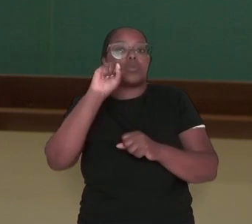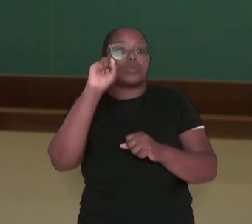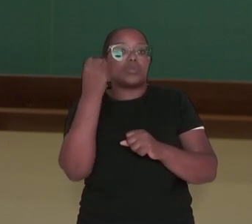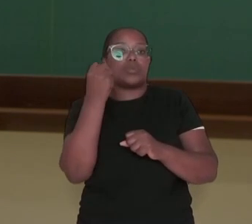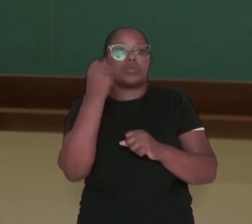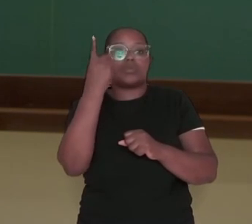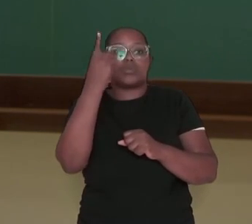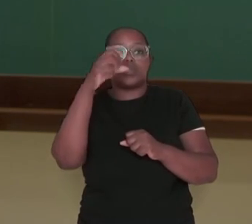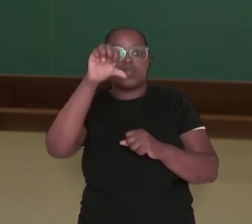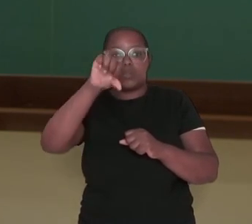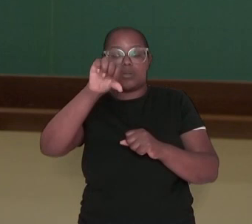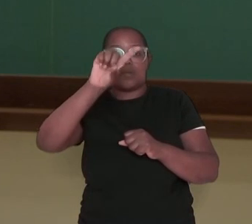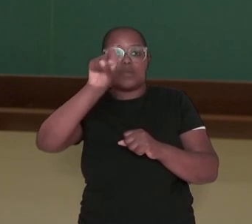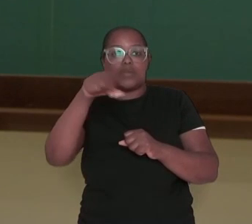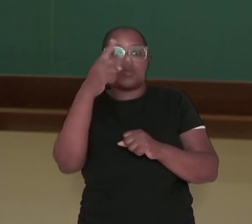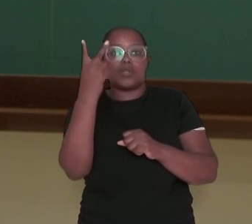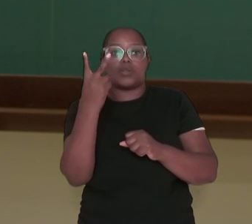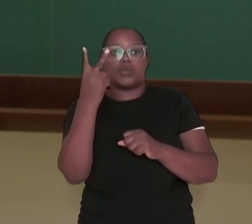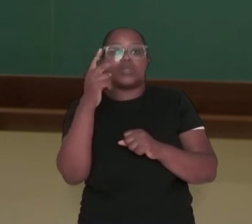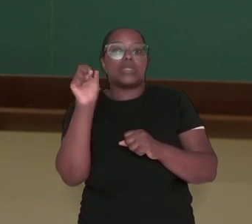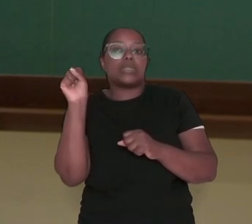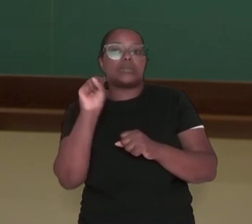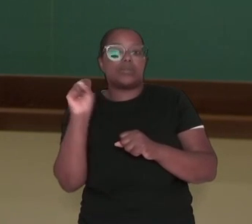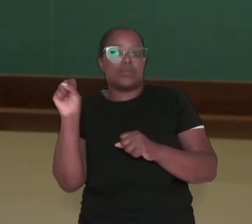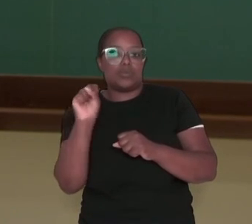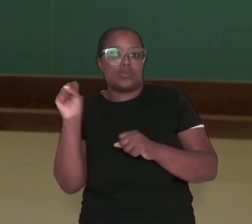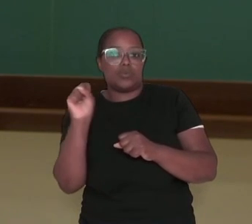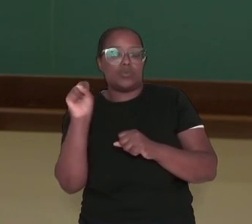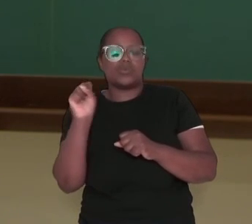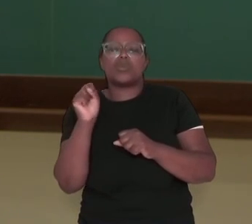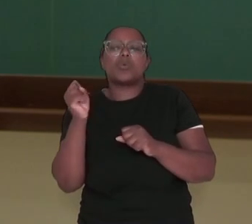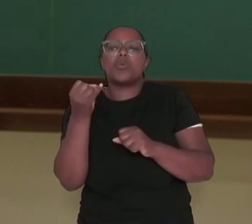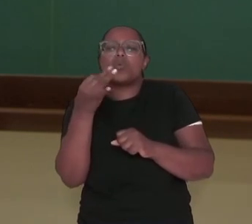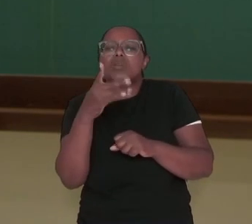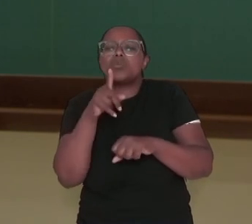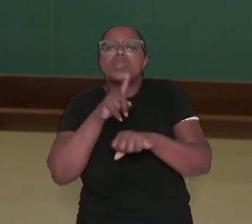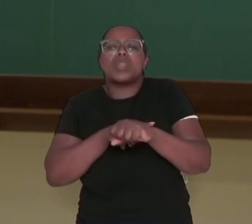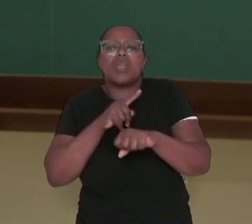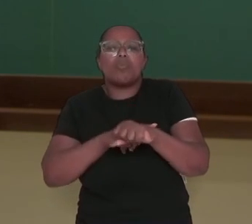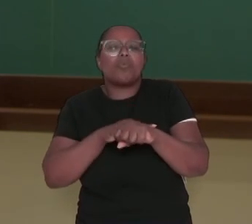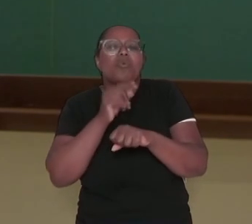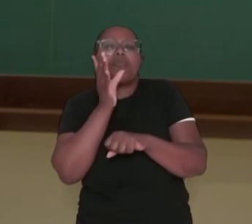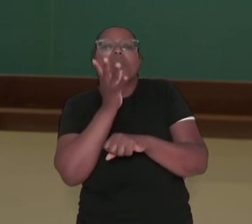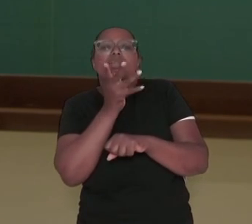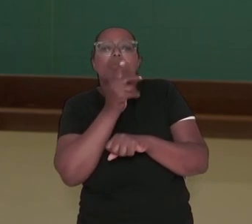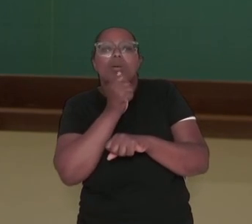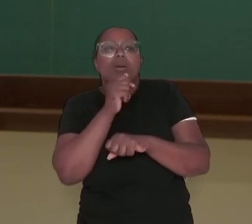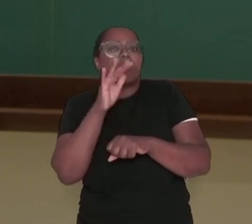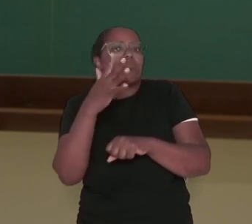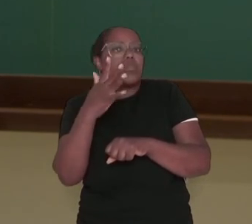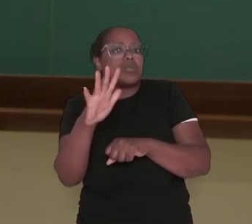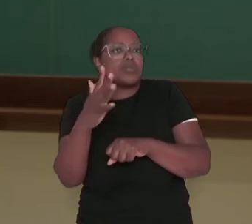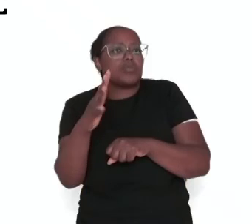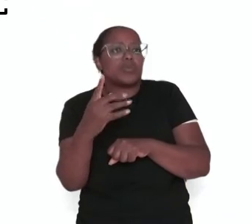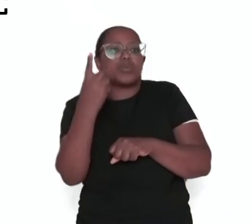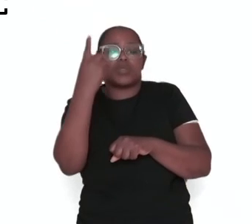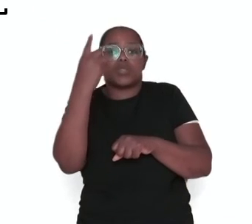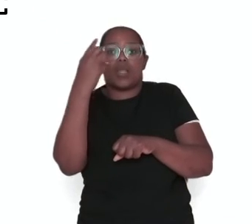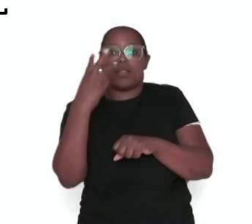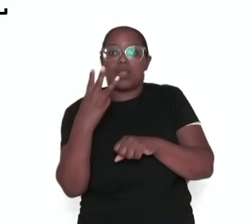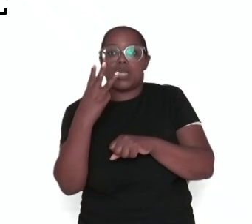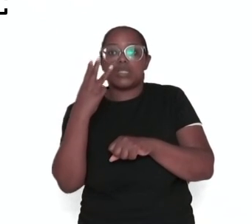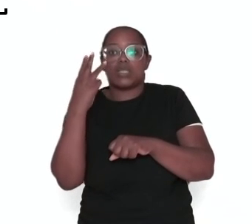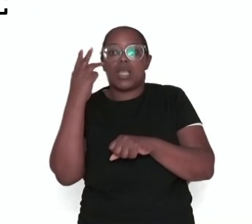819,2 segundos. Quanto tempo que levará para fazer esse download? Então, levará 13 minutos